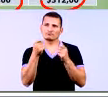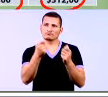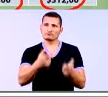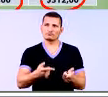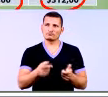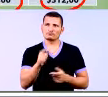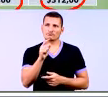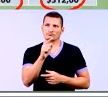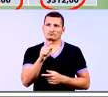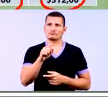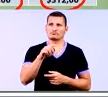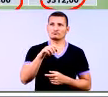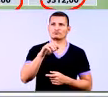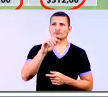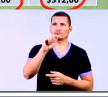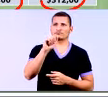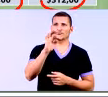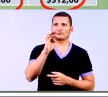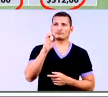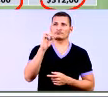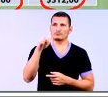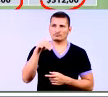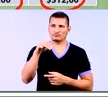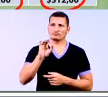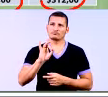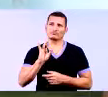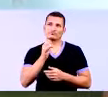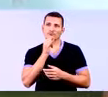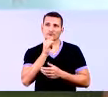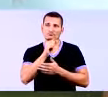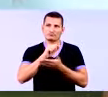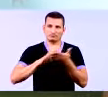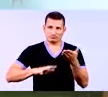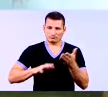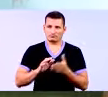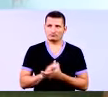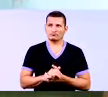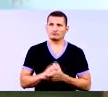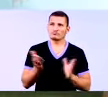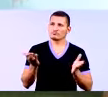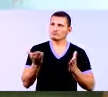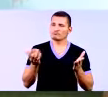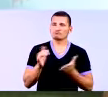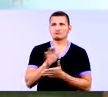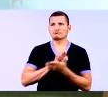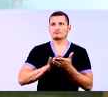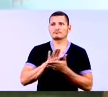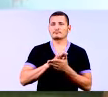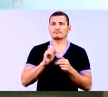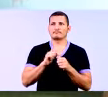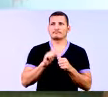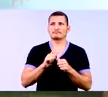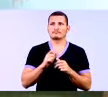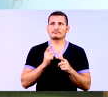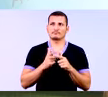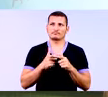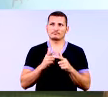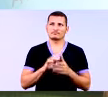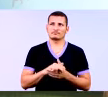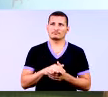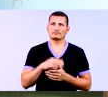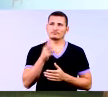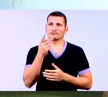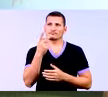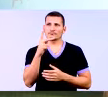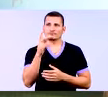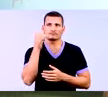aqui, se fosse só para editor de texto. Só que hoje, ninguém faz mais isso, né? Porque eu estou falando do seu celular.